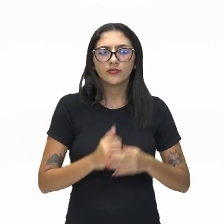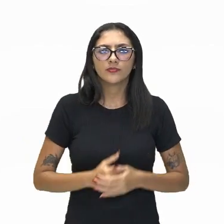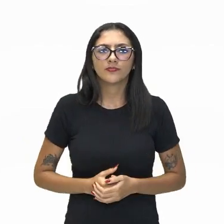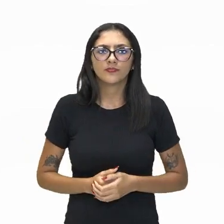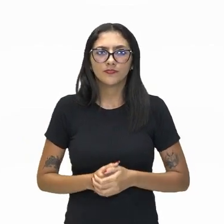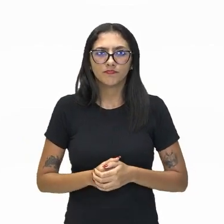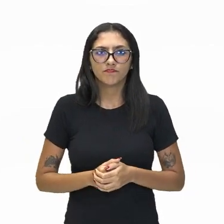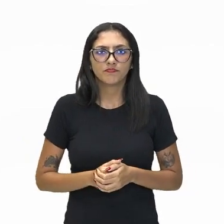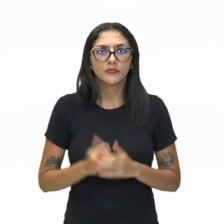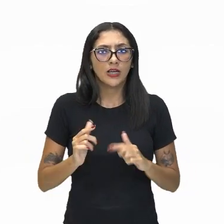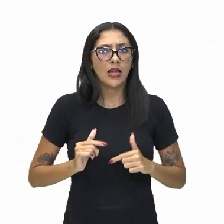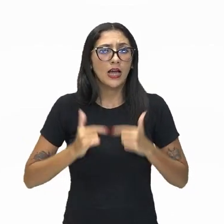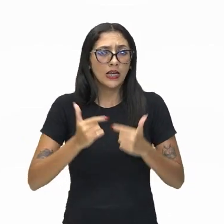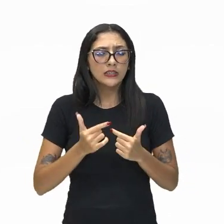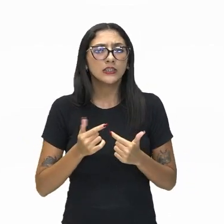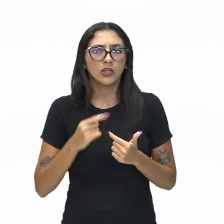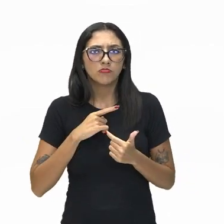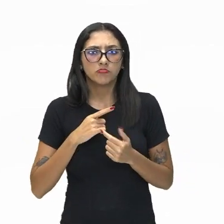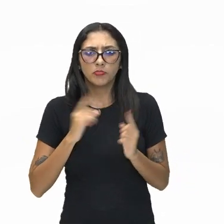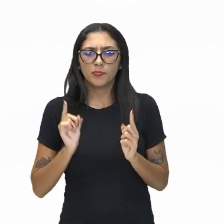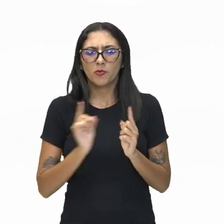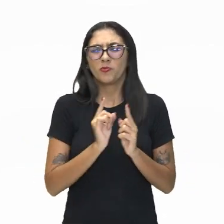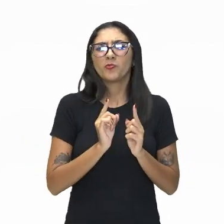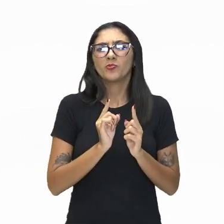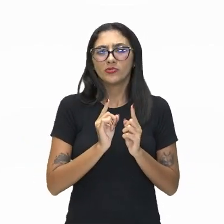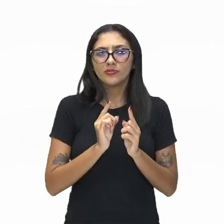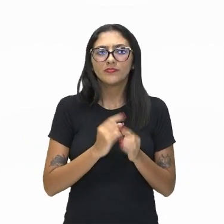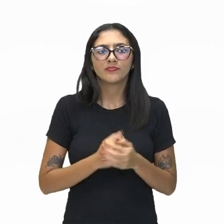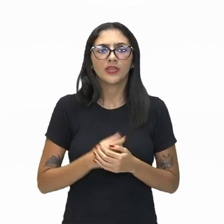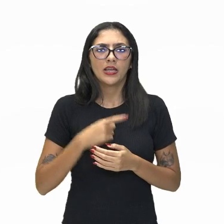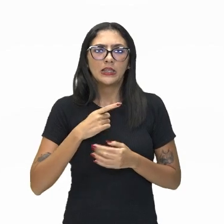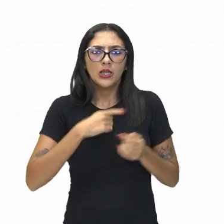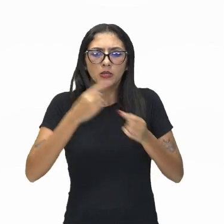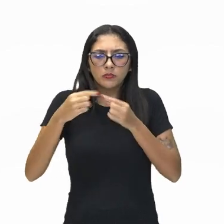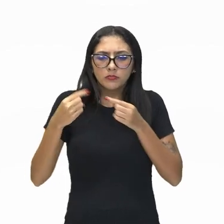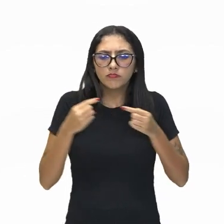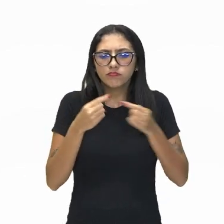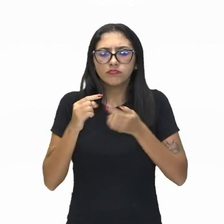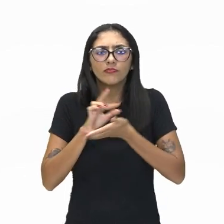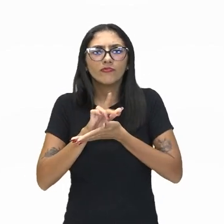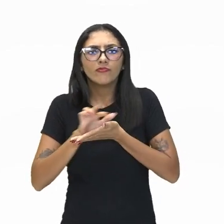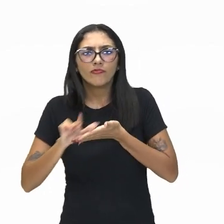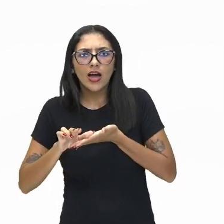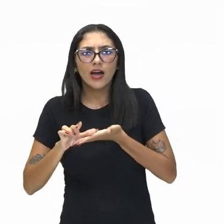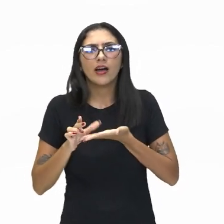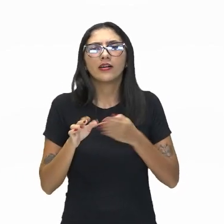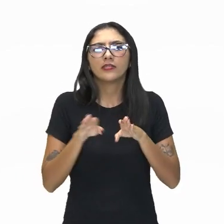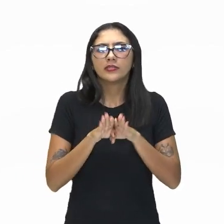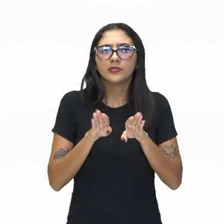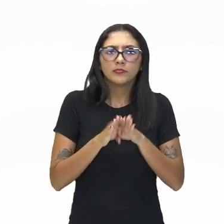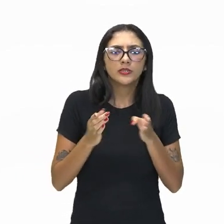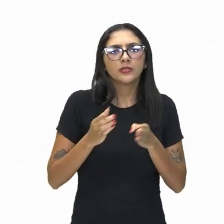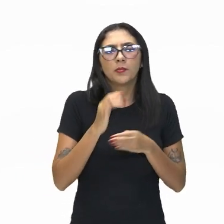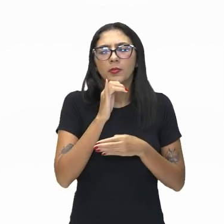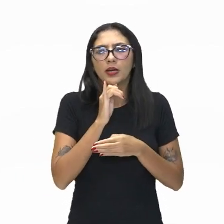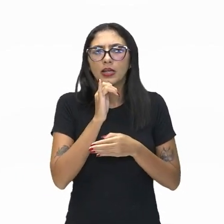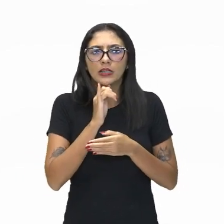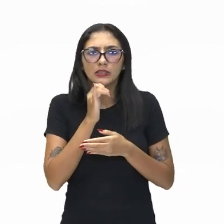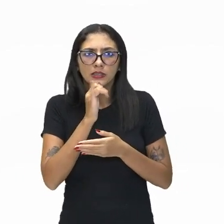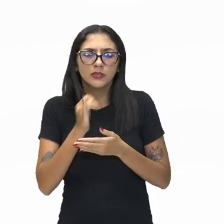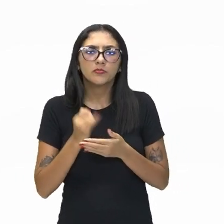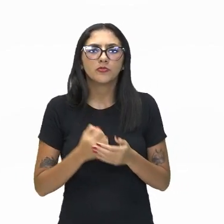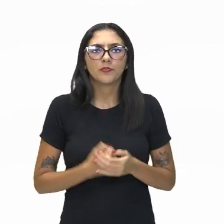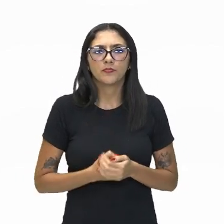ação se torna ainda mais reduzida. Surgem monólogos, destaca-se a exploração de um tempo interior, psicológico,